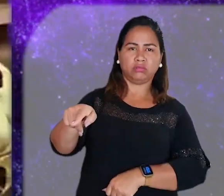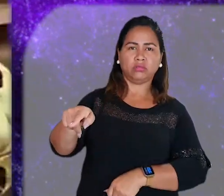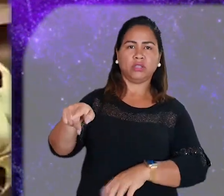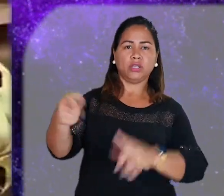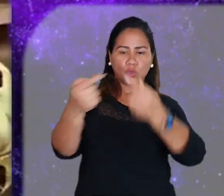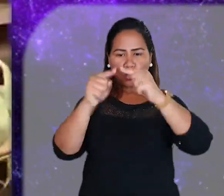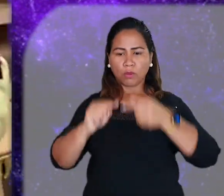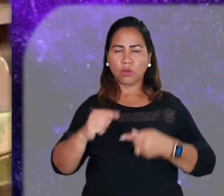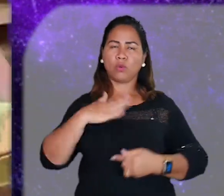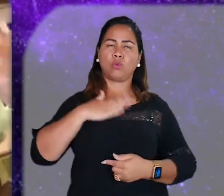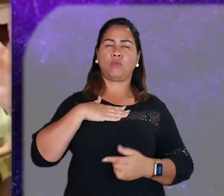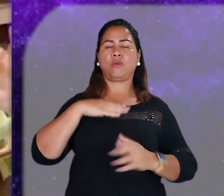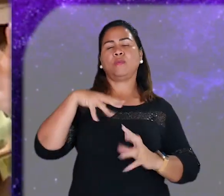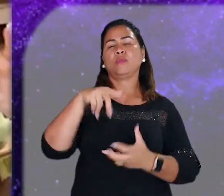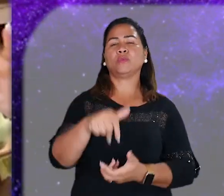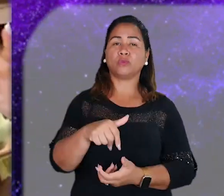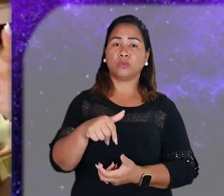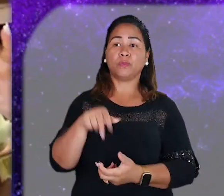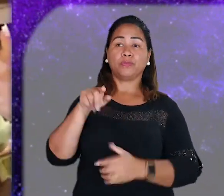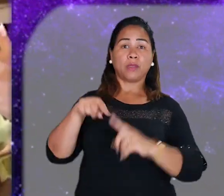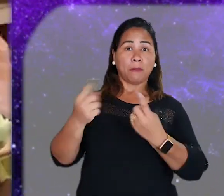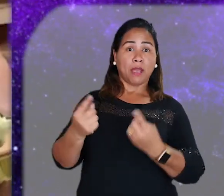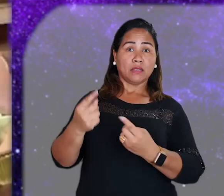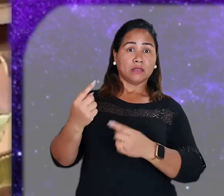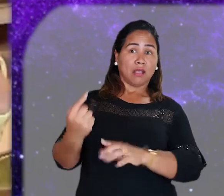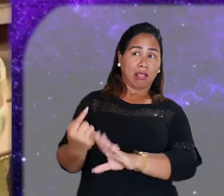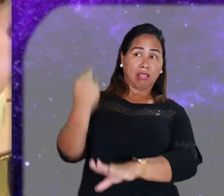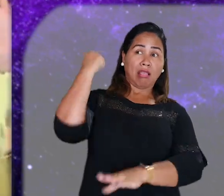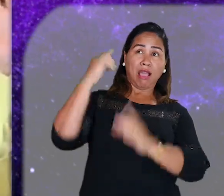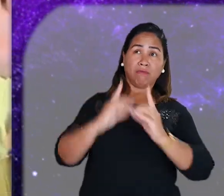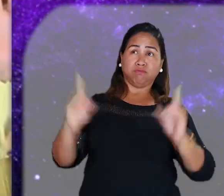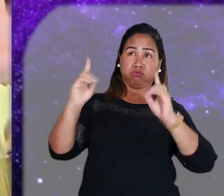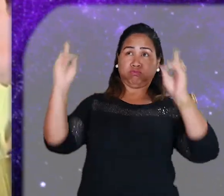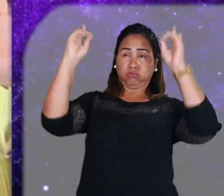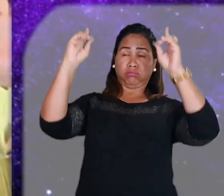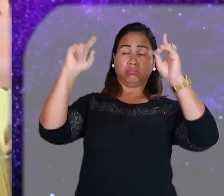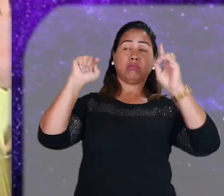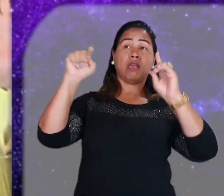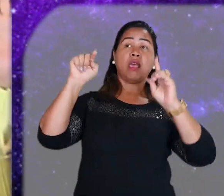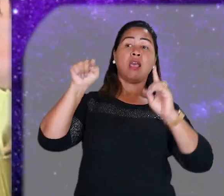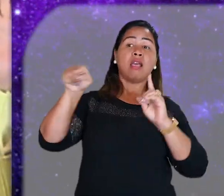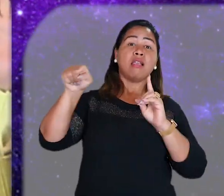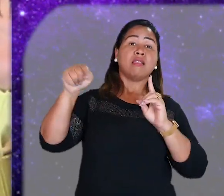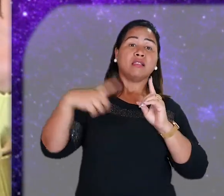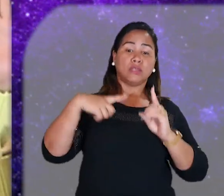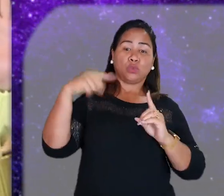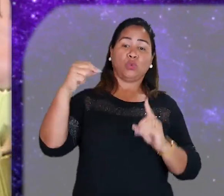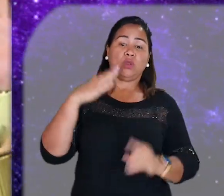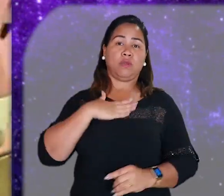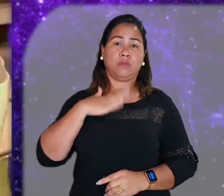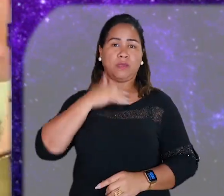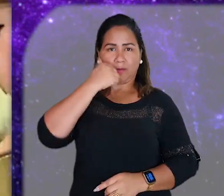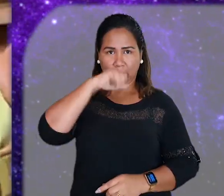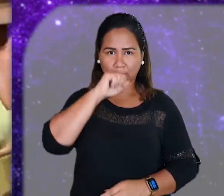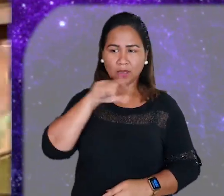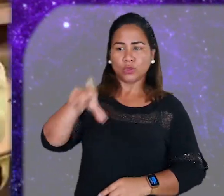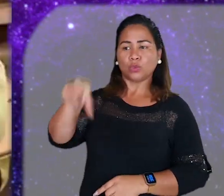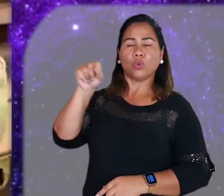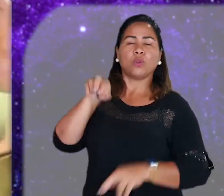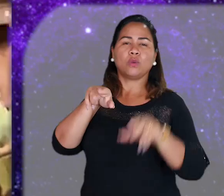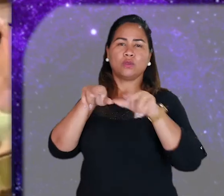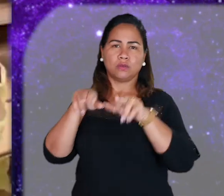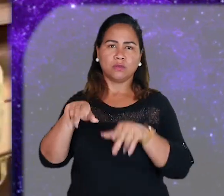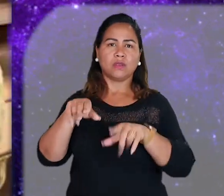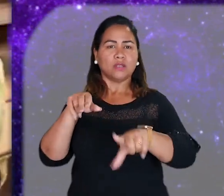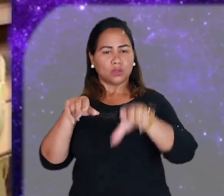entra em ressonância com o nosso mundo com os nossos comportamentos né E ao mesmo tempo ele me escolheu se ele me escolheu escolheu as